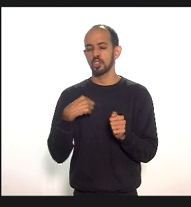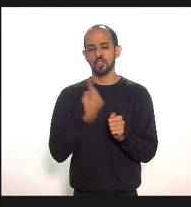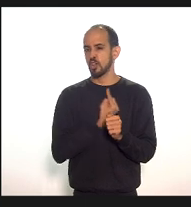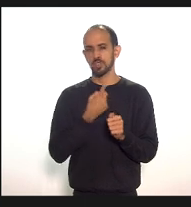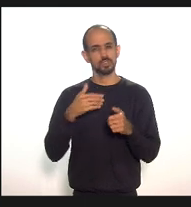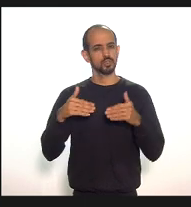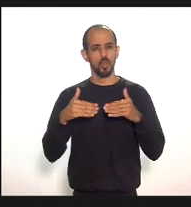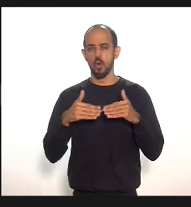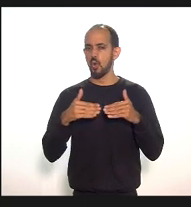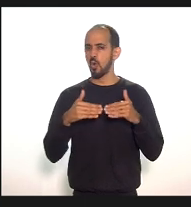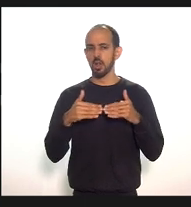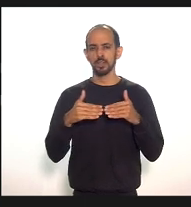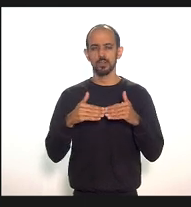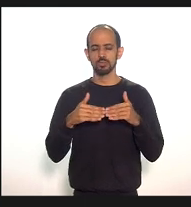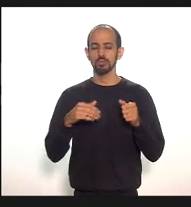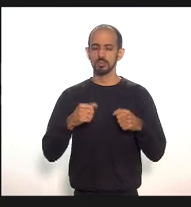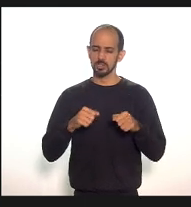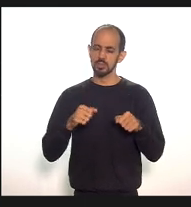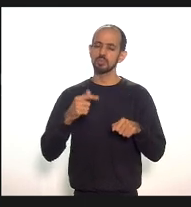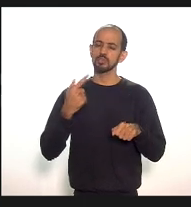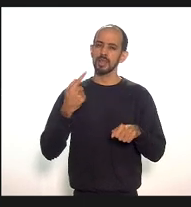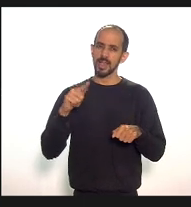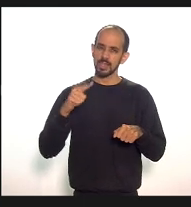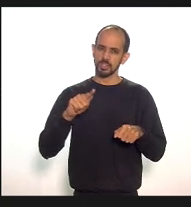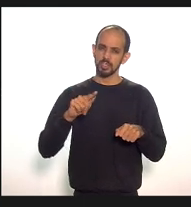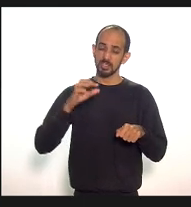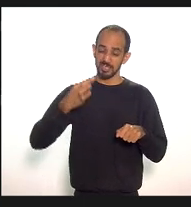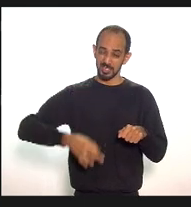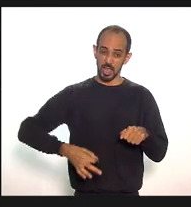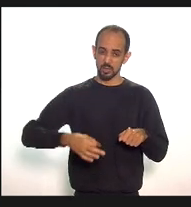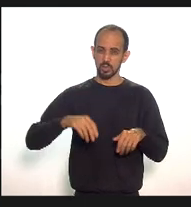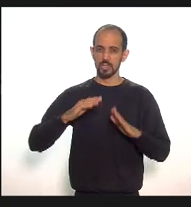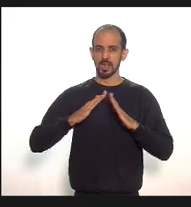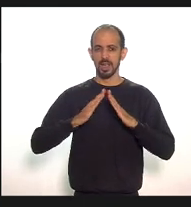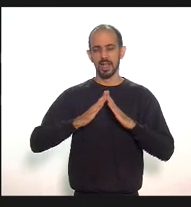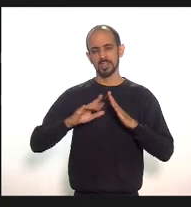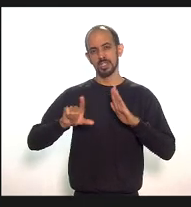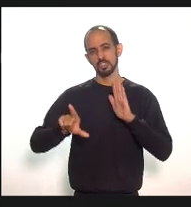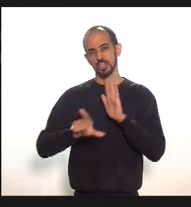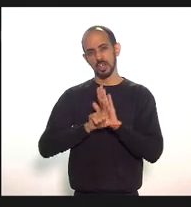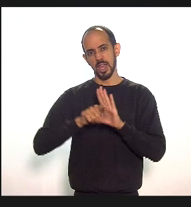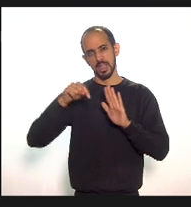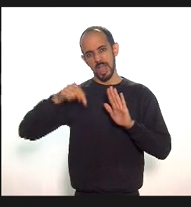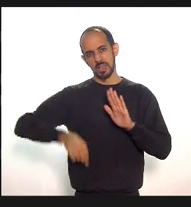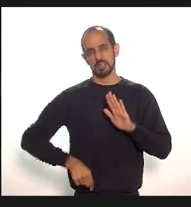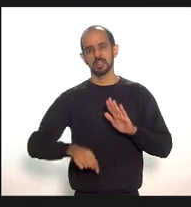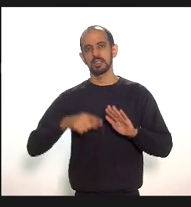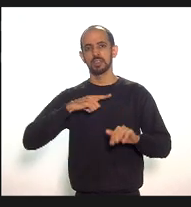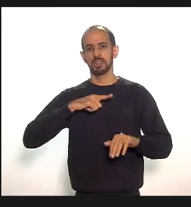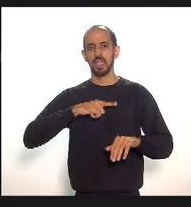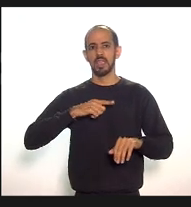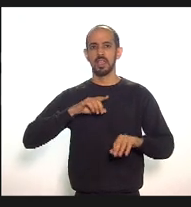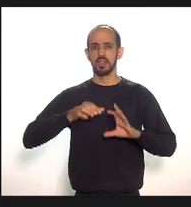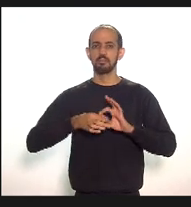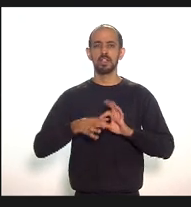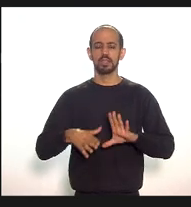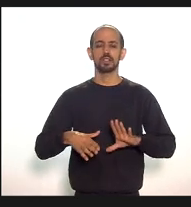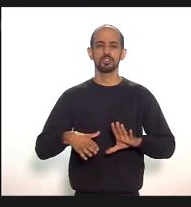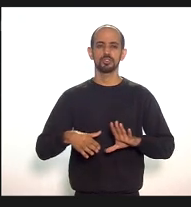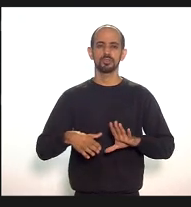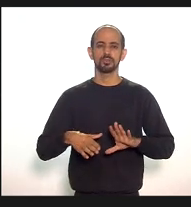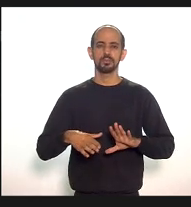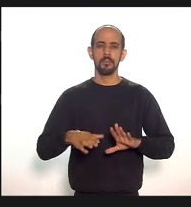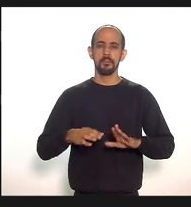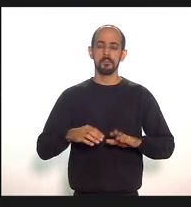não é garantir que esta casa de lei tem a planta autonomia nós precisamos fazer